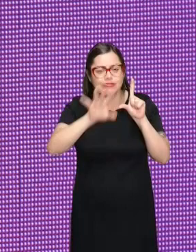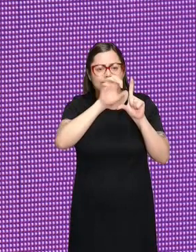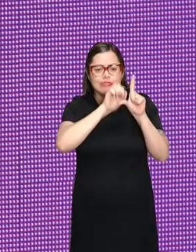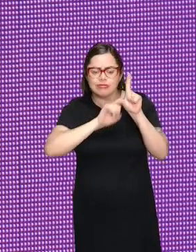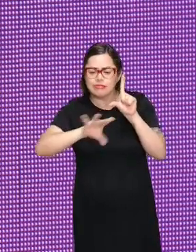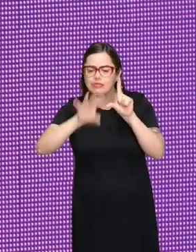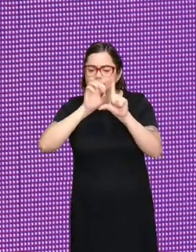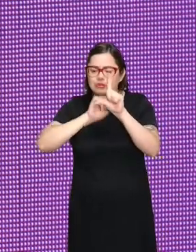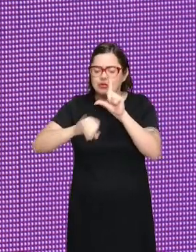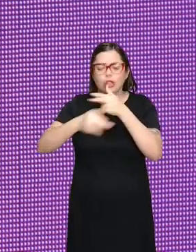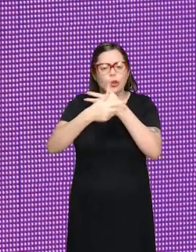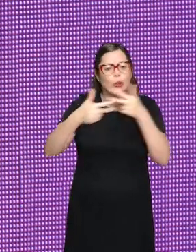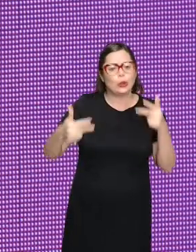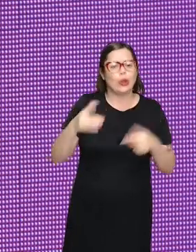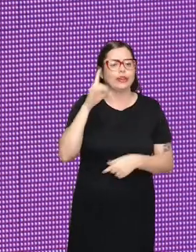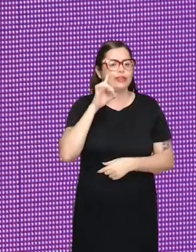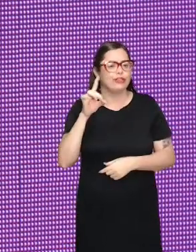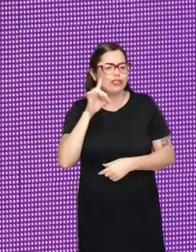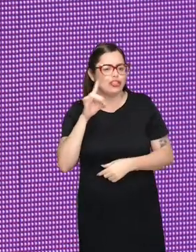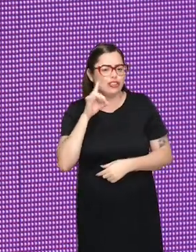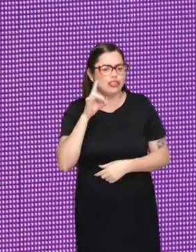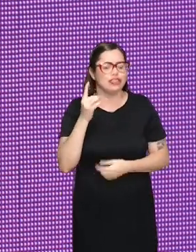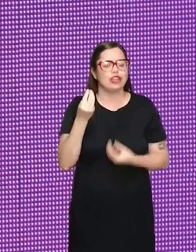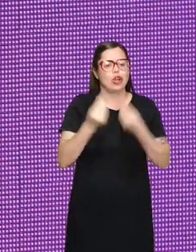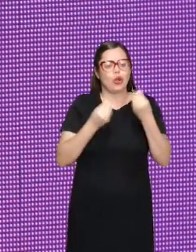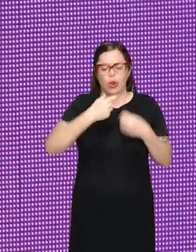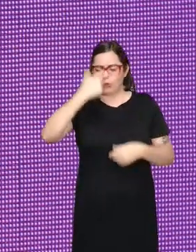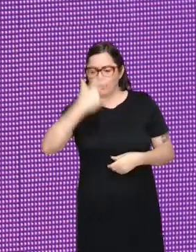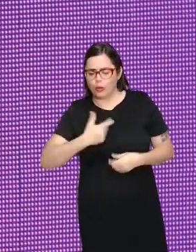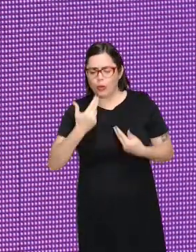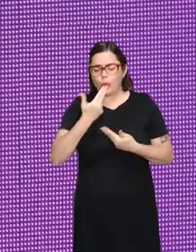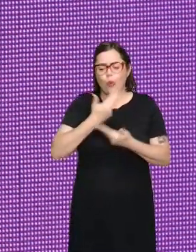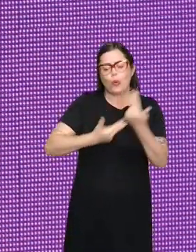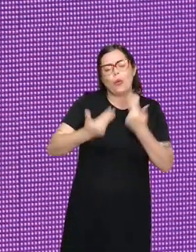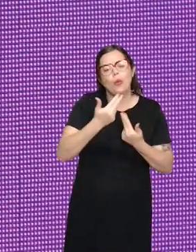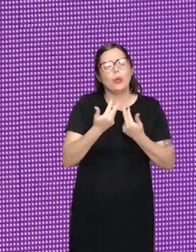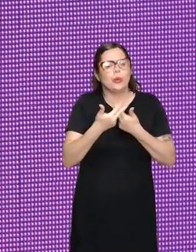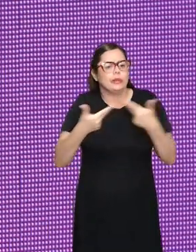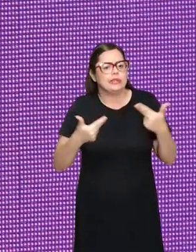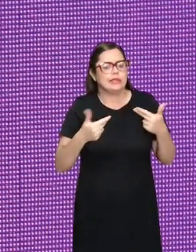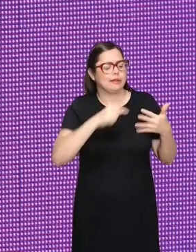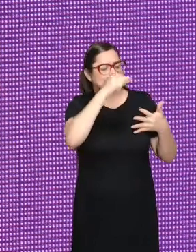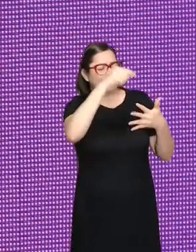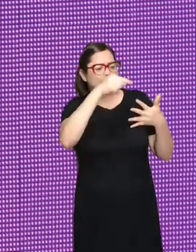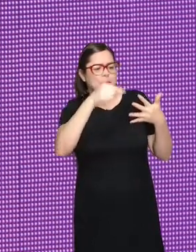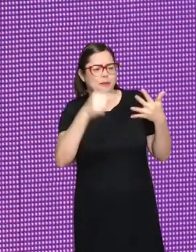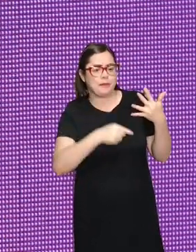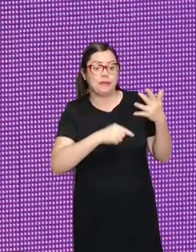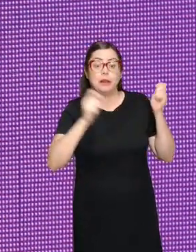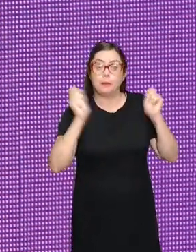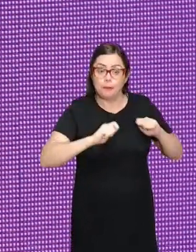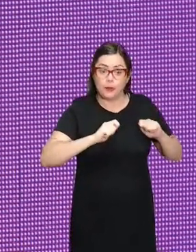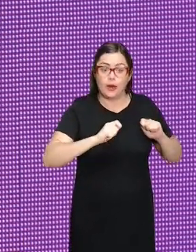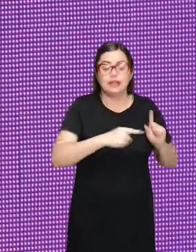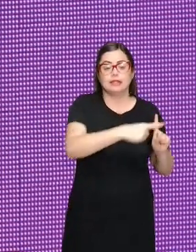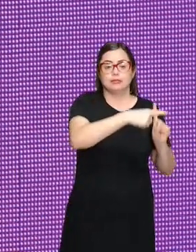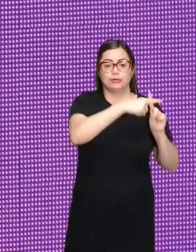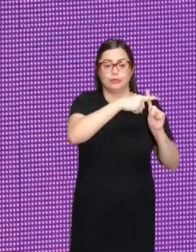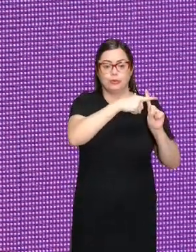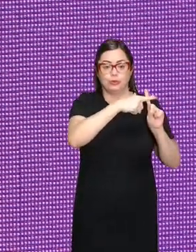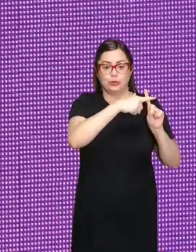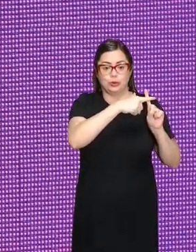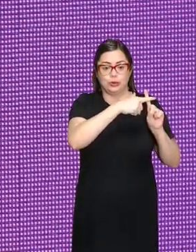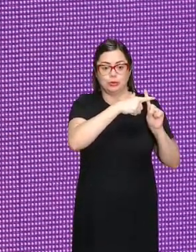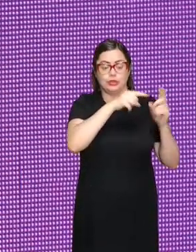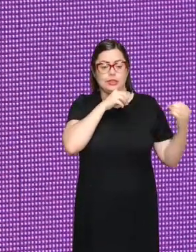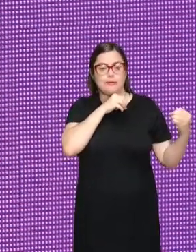né, e os looks do dia, então todo esse movimento, né, ao mesmo tempo que ele pode ser muito positivo, né, aproximar muita